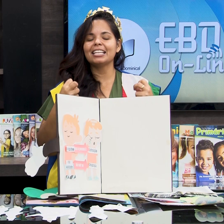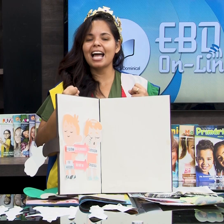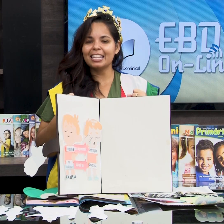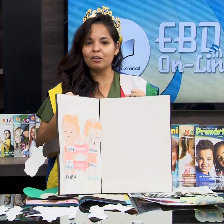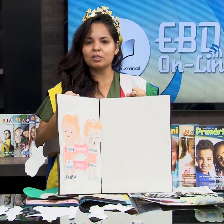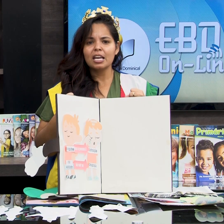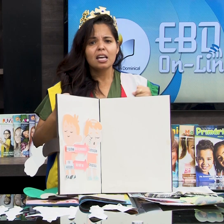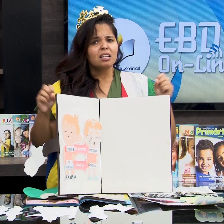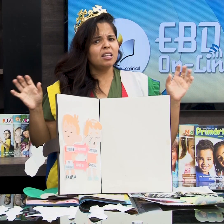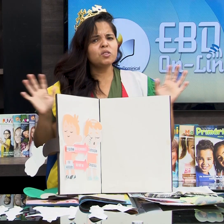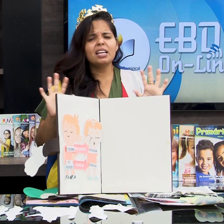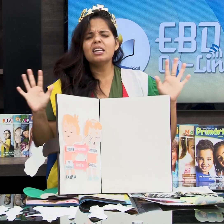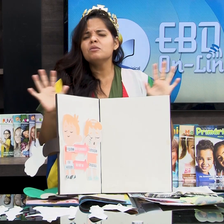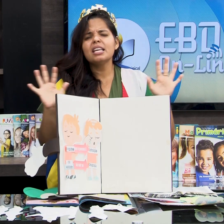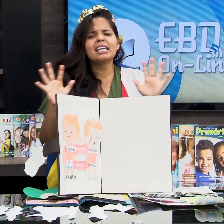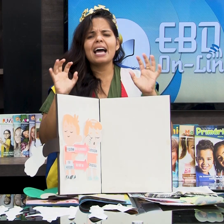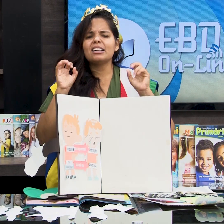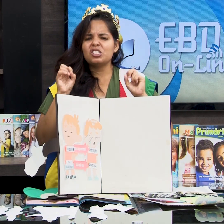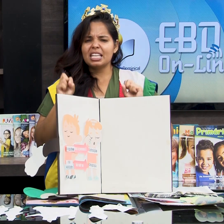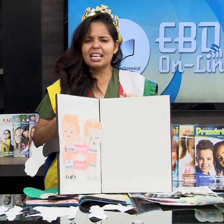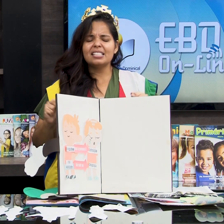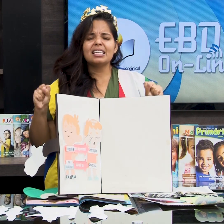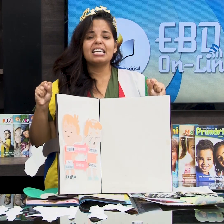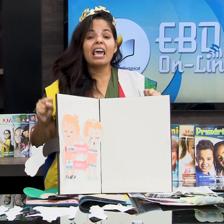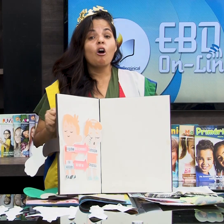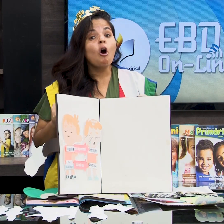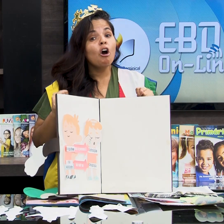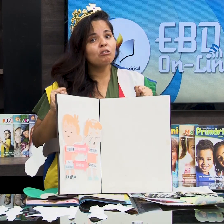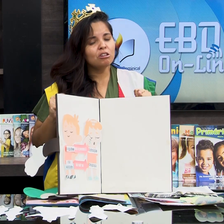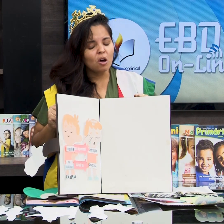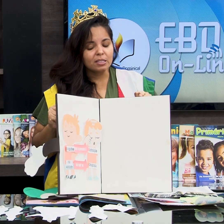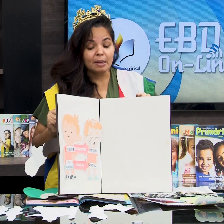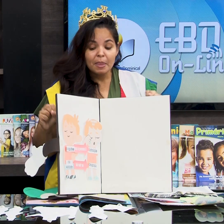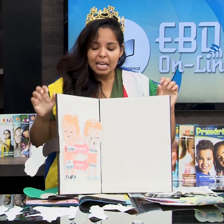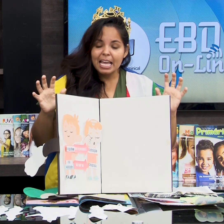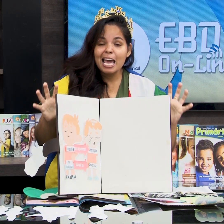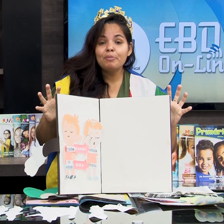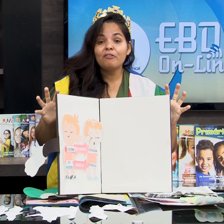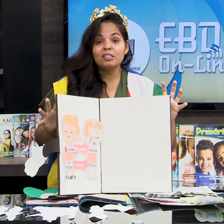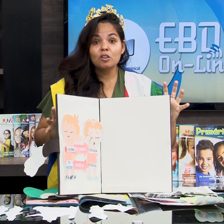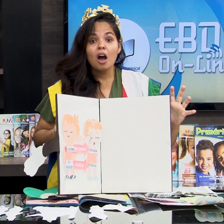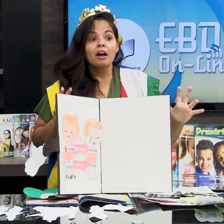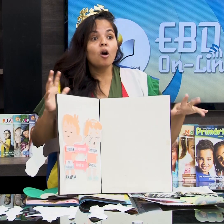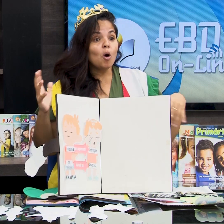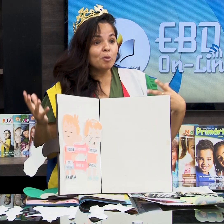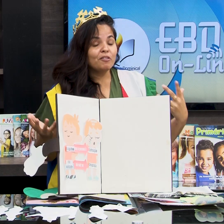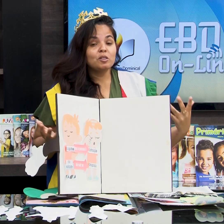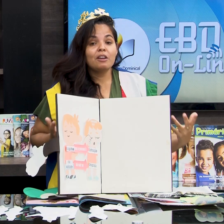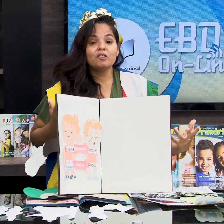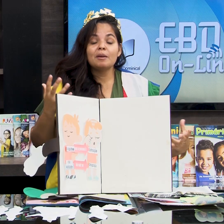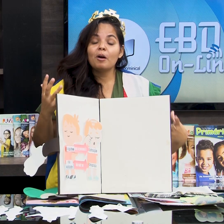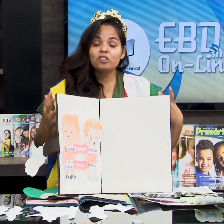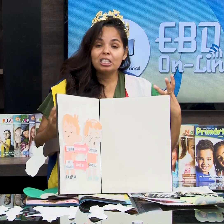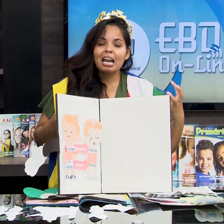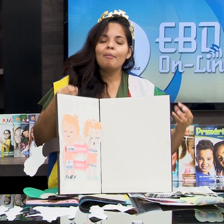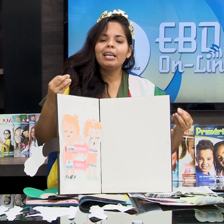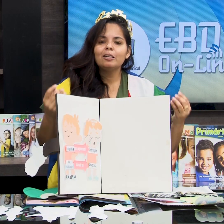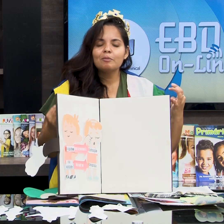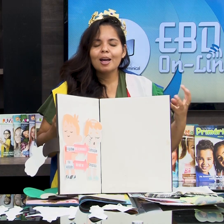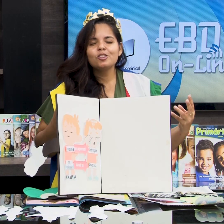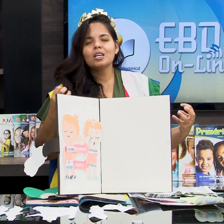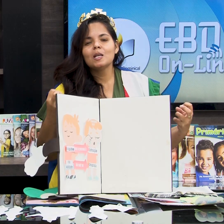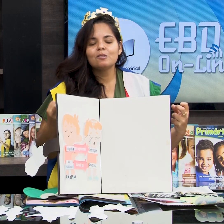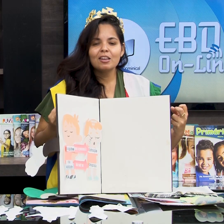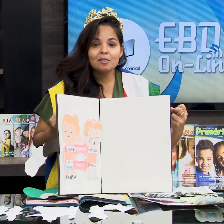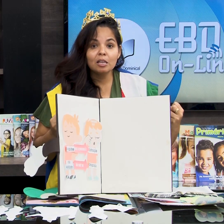se agrada a Deus. Deus, ele não se agrada de criança que é orgulhosa. E aí, professor ou professora, você pode ir